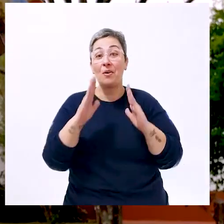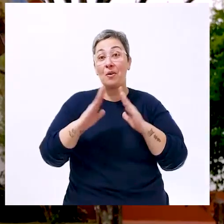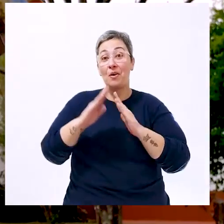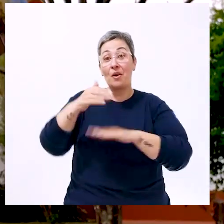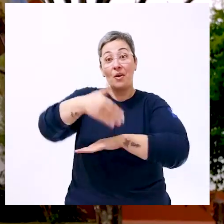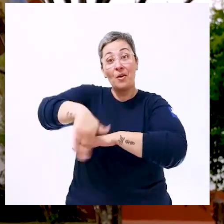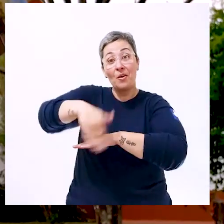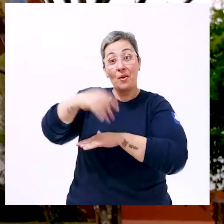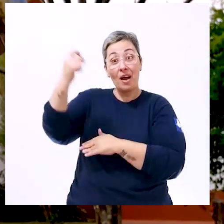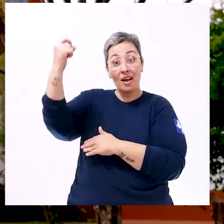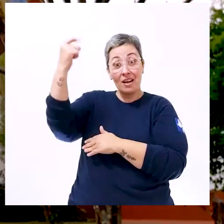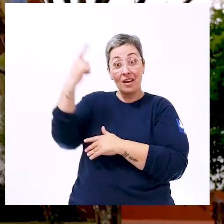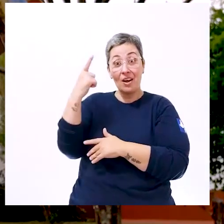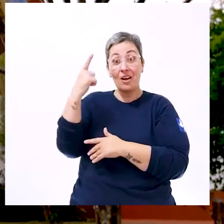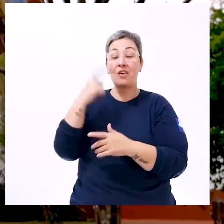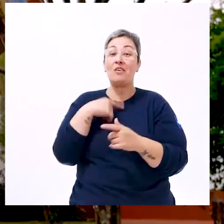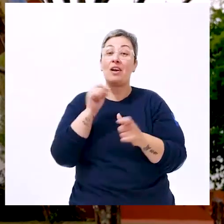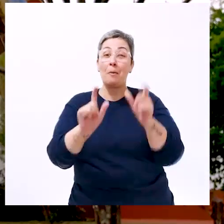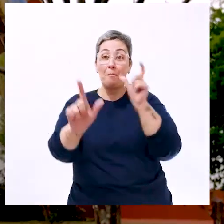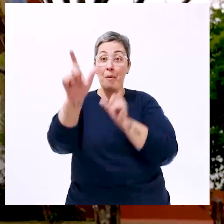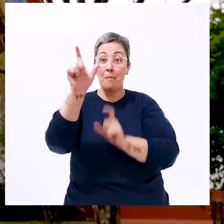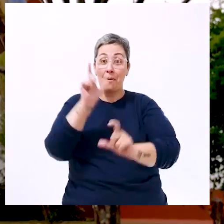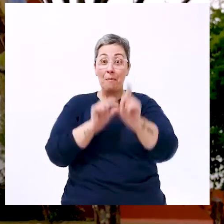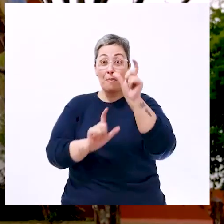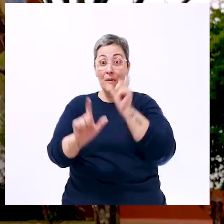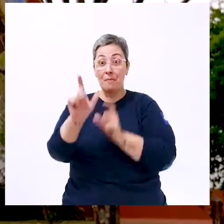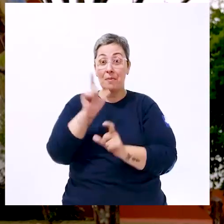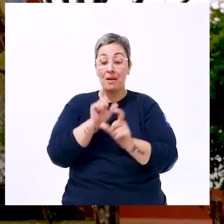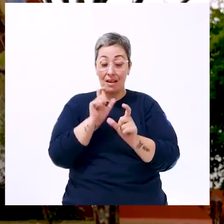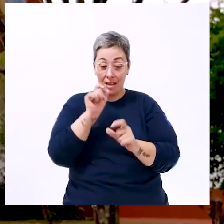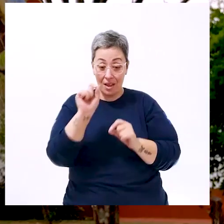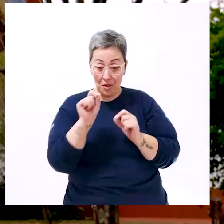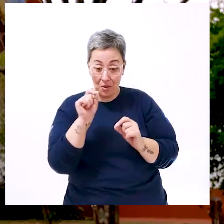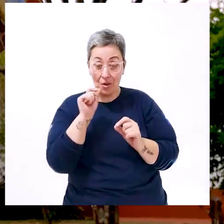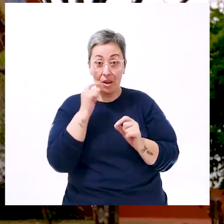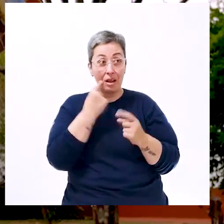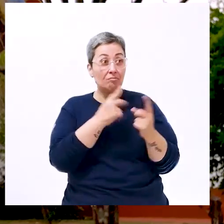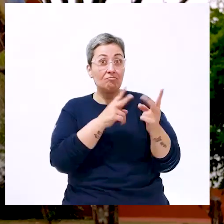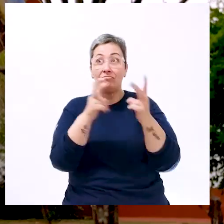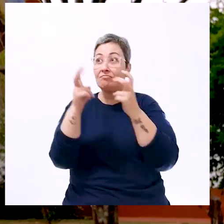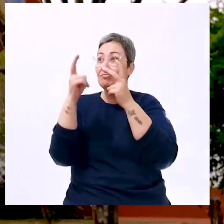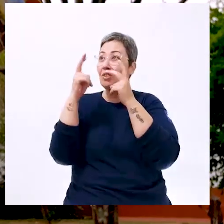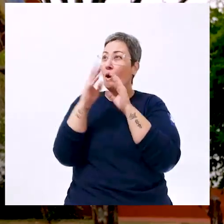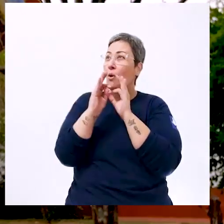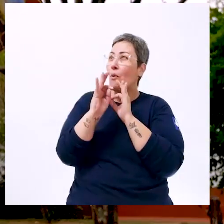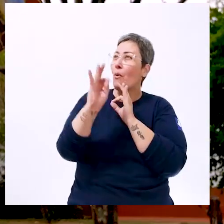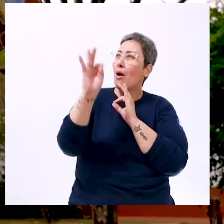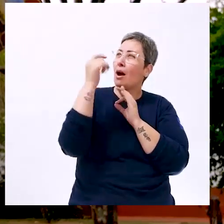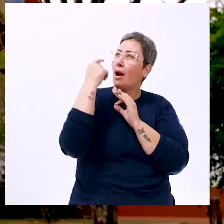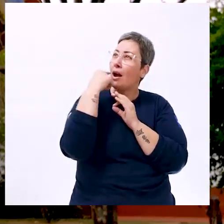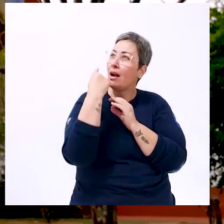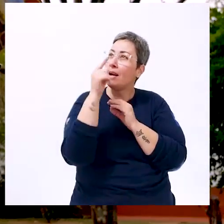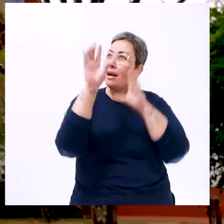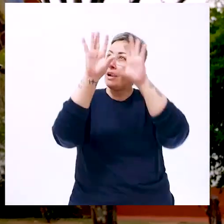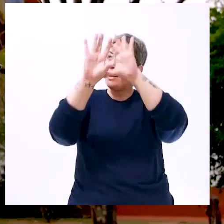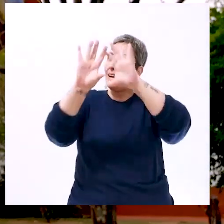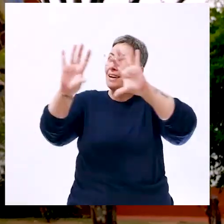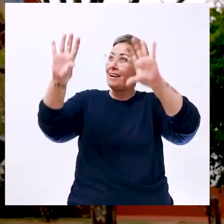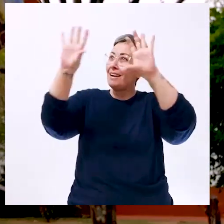o menino da Rua do Sol falando pingos de palavras ao enxergar. Lá